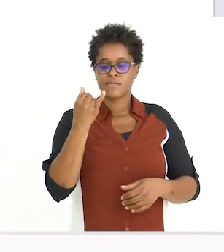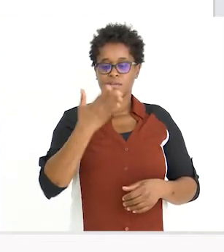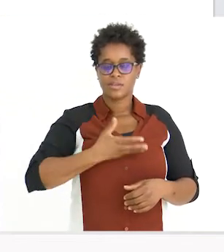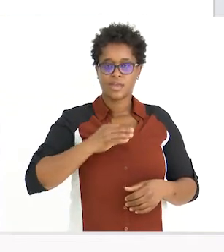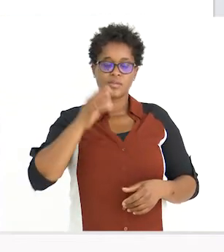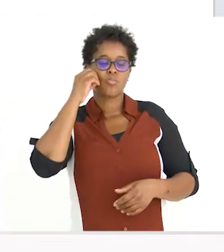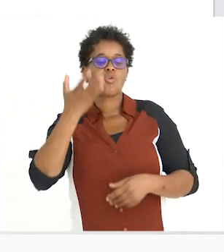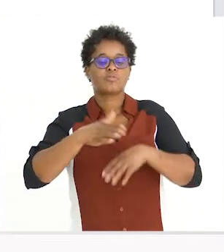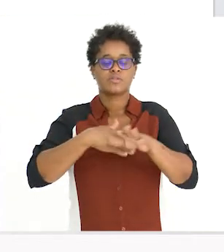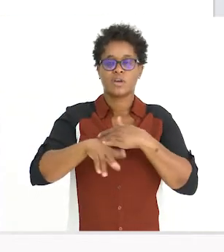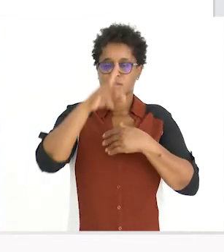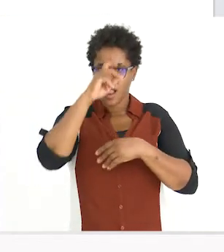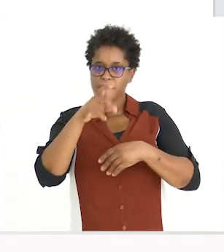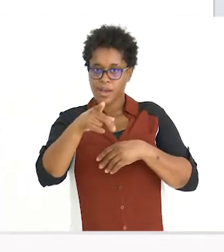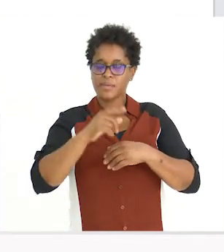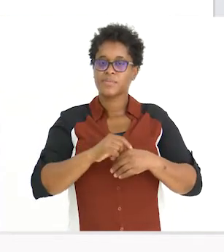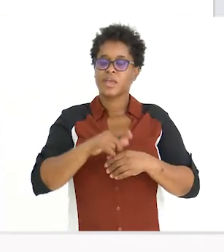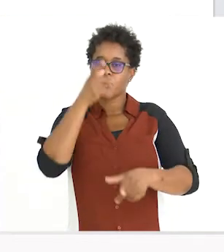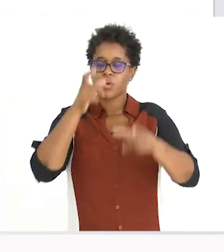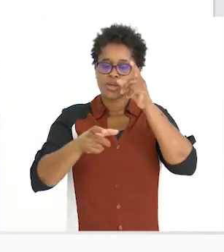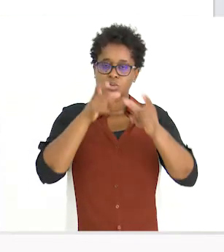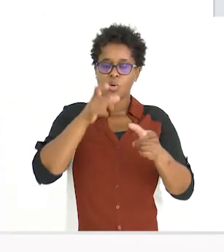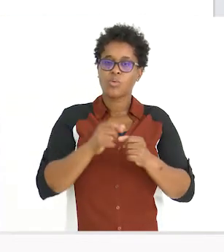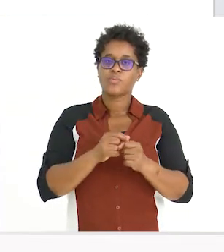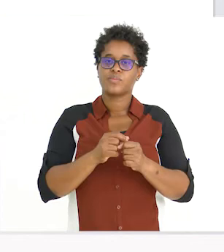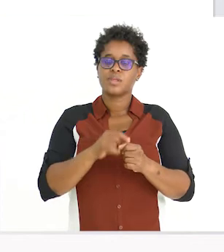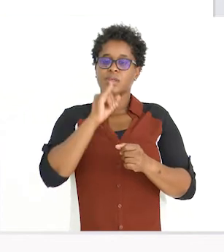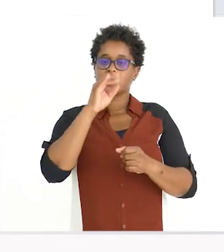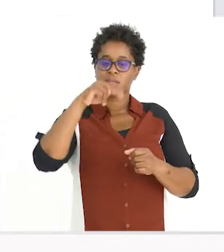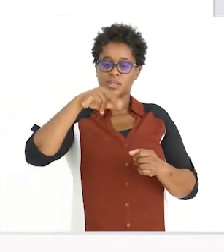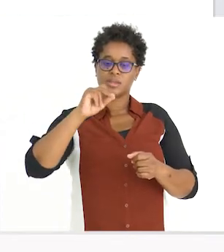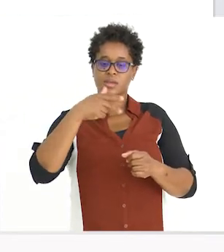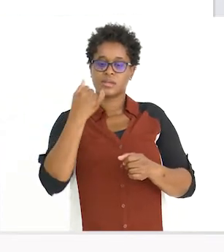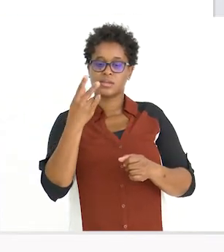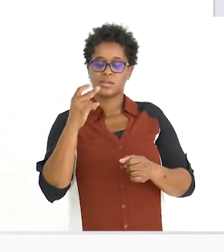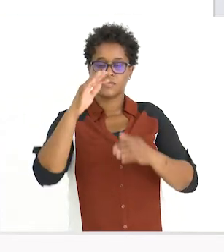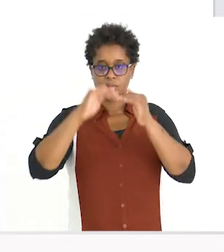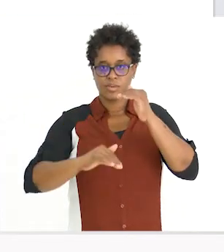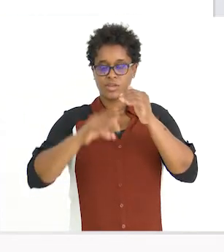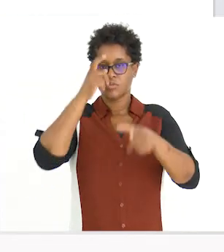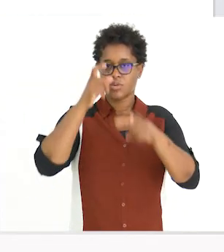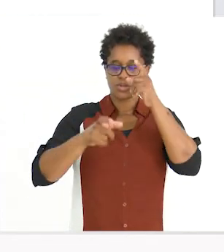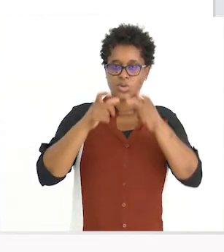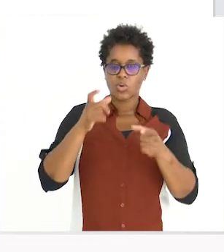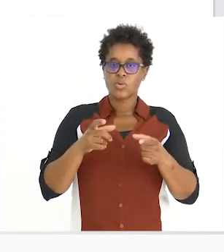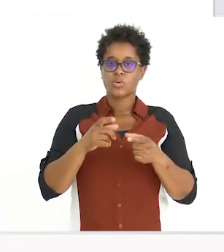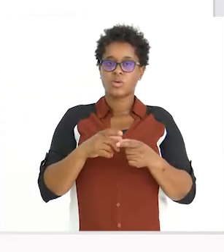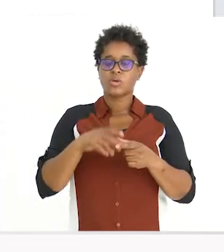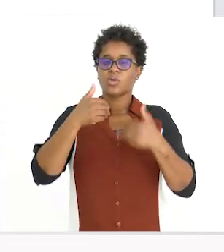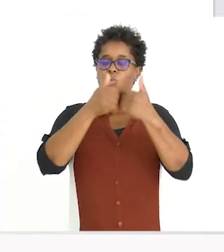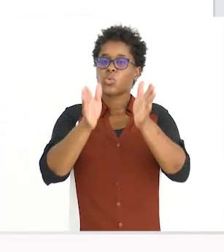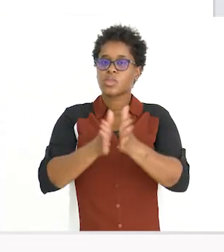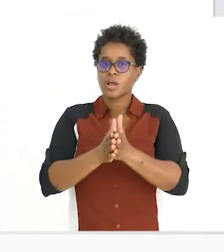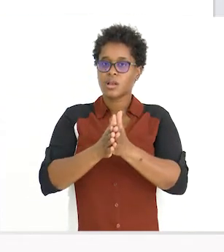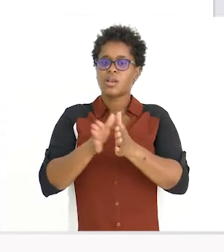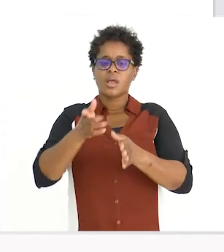taxa de atividade, estão a lembrar? É a população inativa sobre a população total.